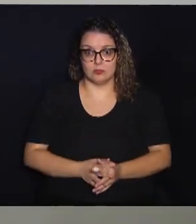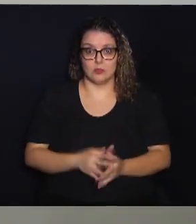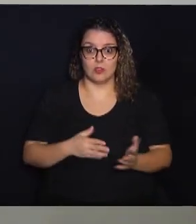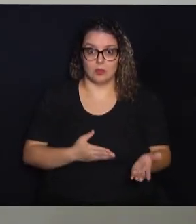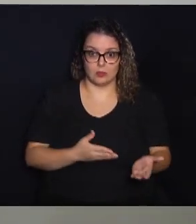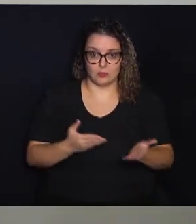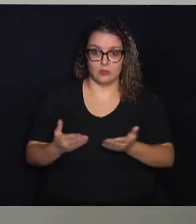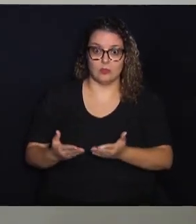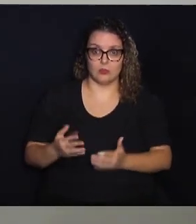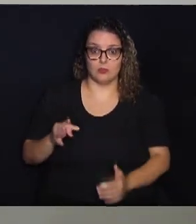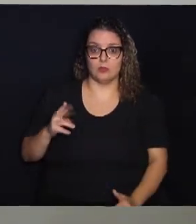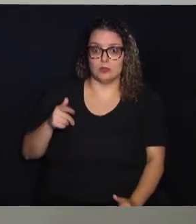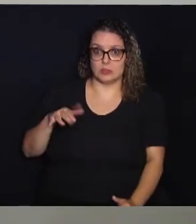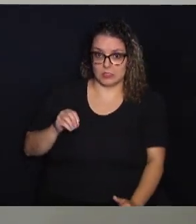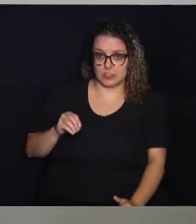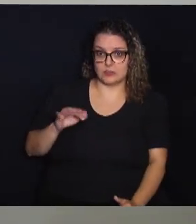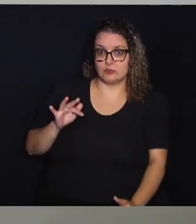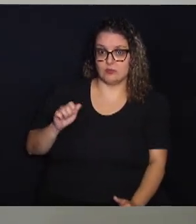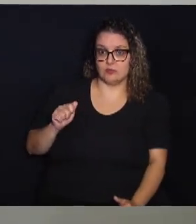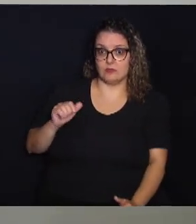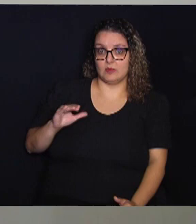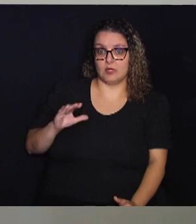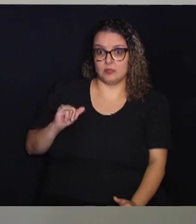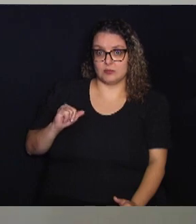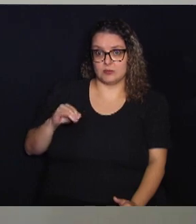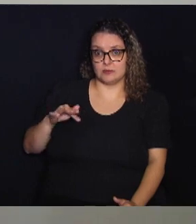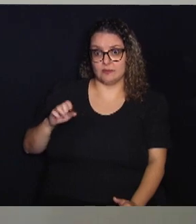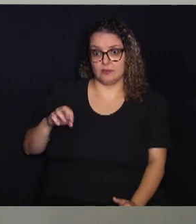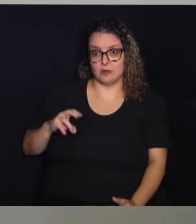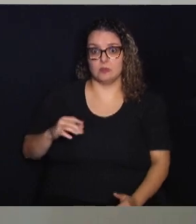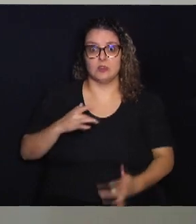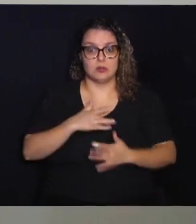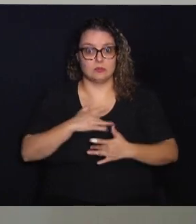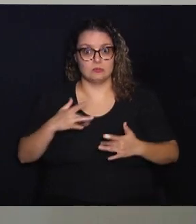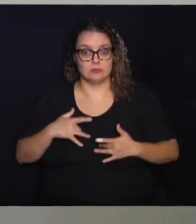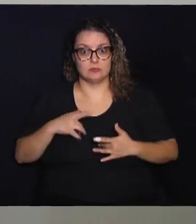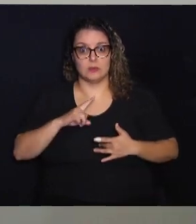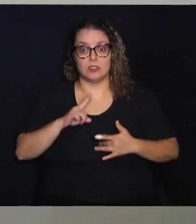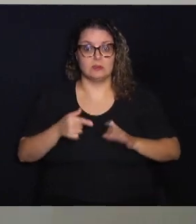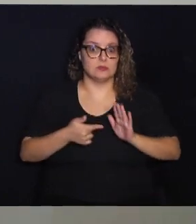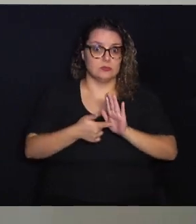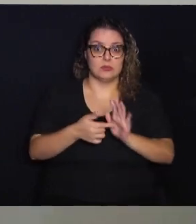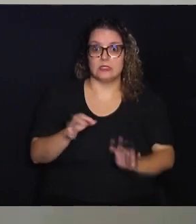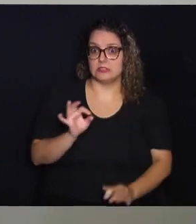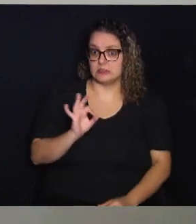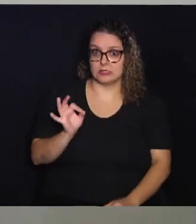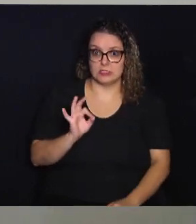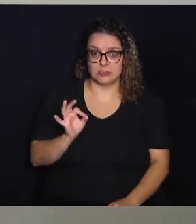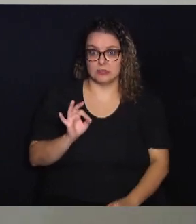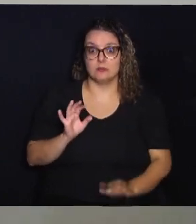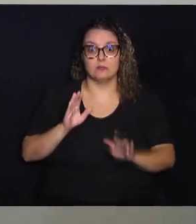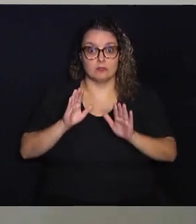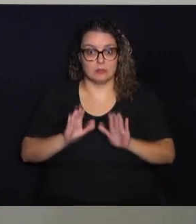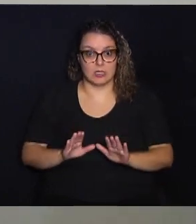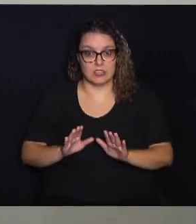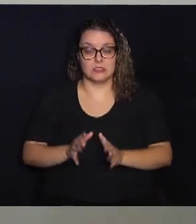apresentam o traço falciforme. Então, elas são saudáveis, normalmente não apresentam sintoma algum,